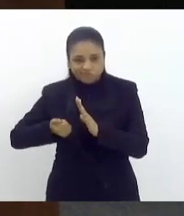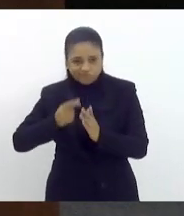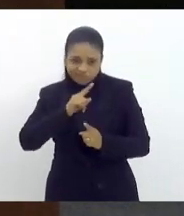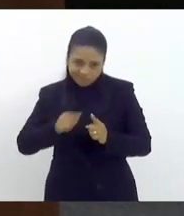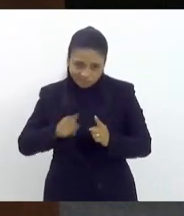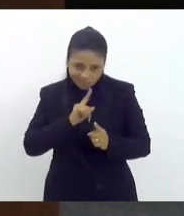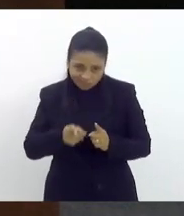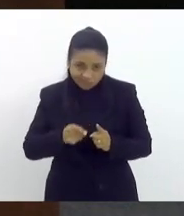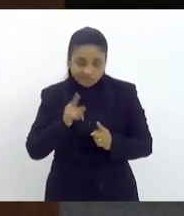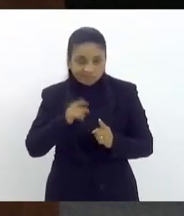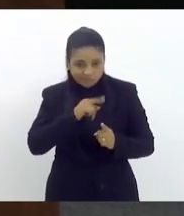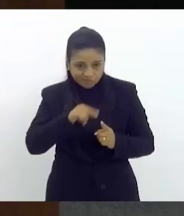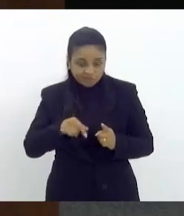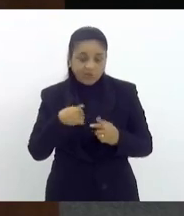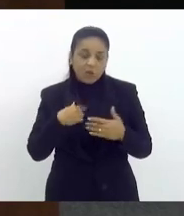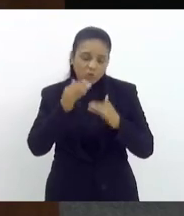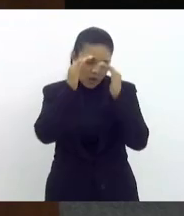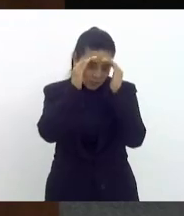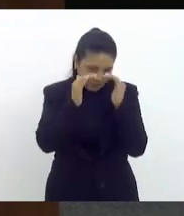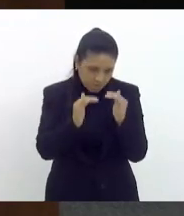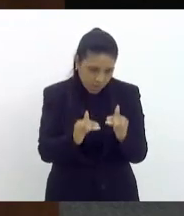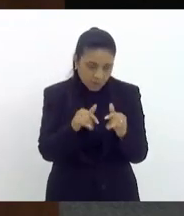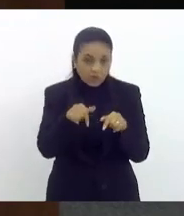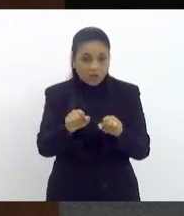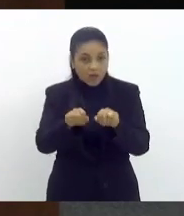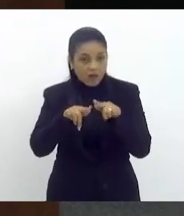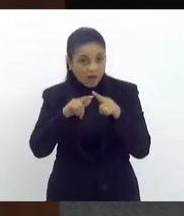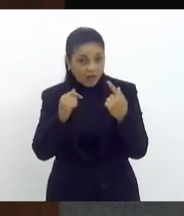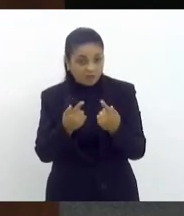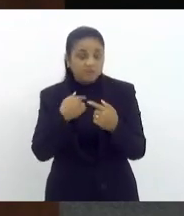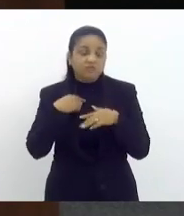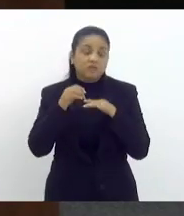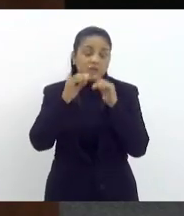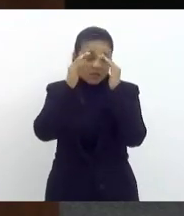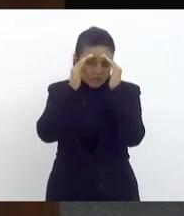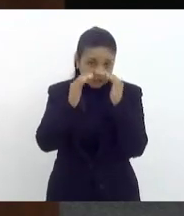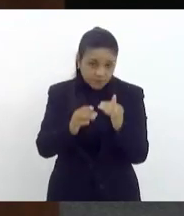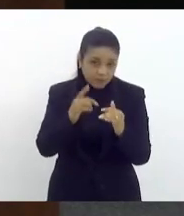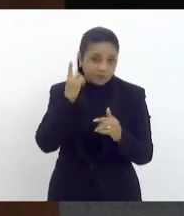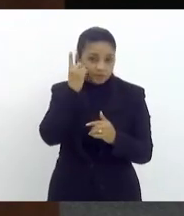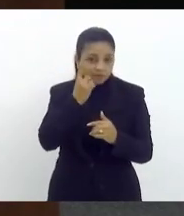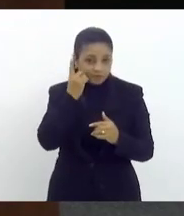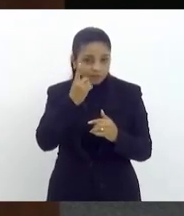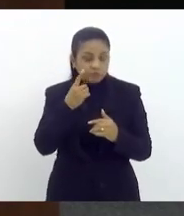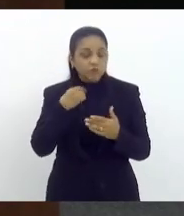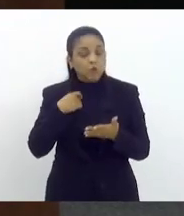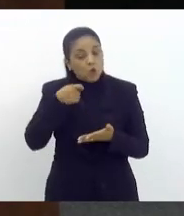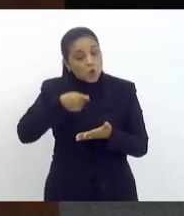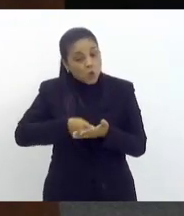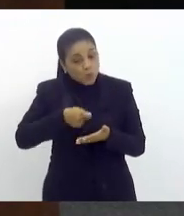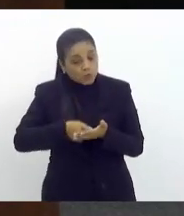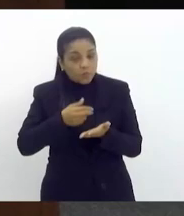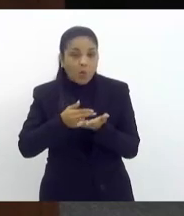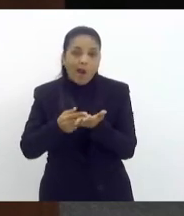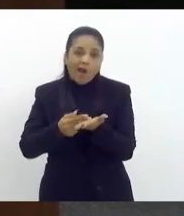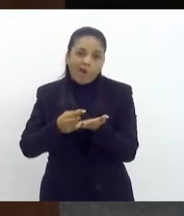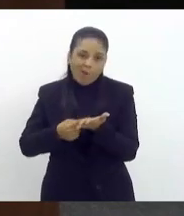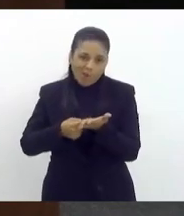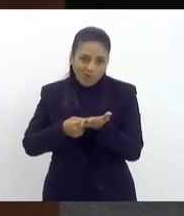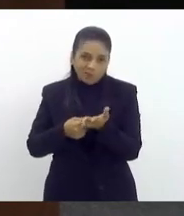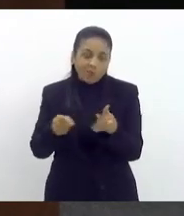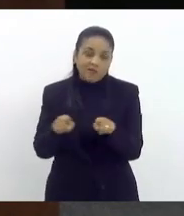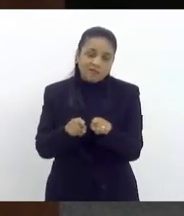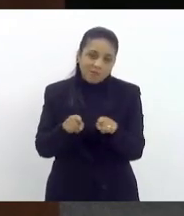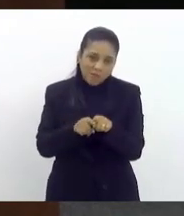quanto que a gente respeita essa casa o quanto que a gente respeita esses parlamentares o quanto que nós cumprimos o nosso acordo mas também o